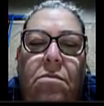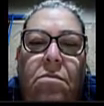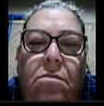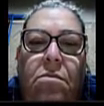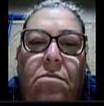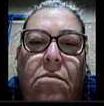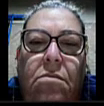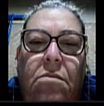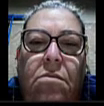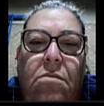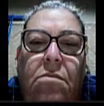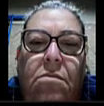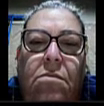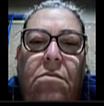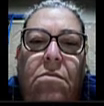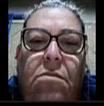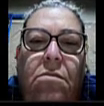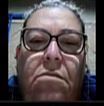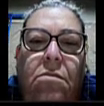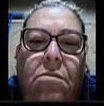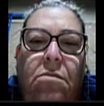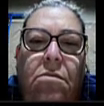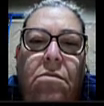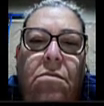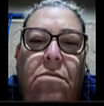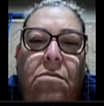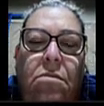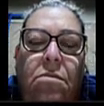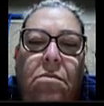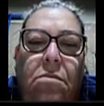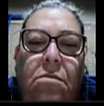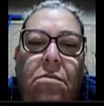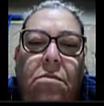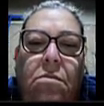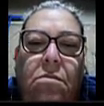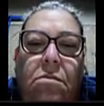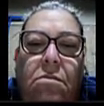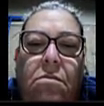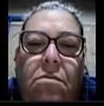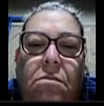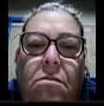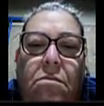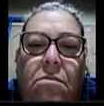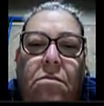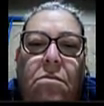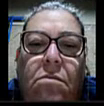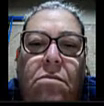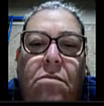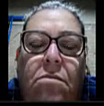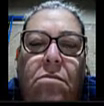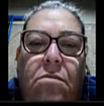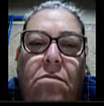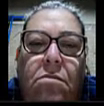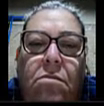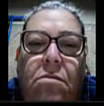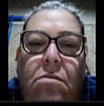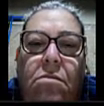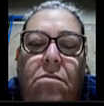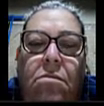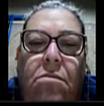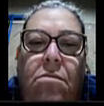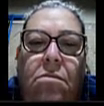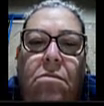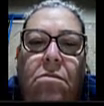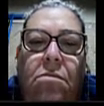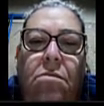dislexia, mas o quanto é importante, de repente, a escola valorizar os talentos das crianças. Então, na que a gente percebe que uma criança desenha